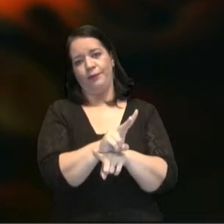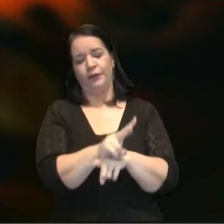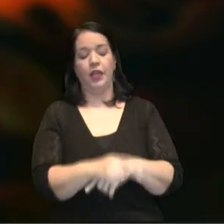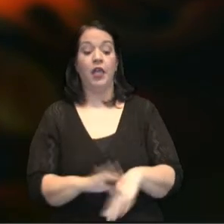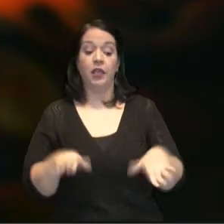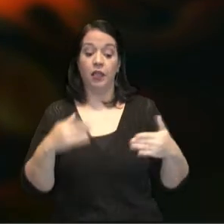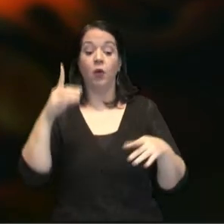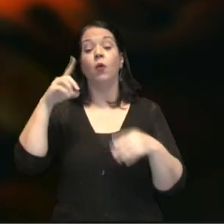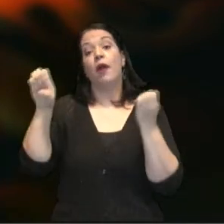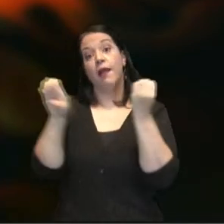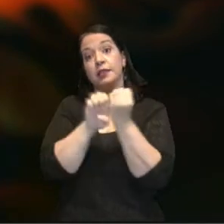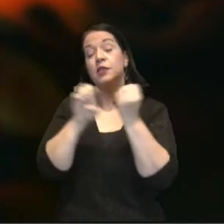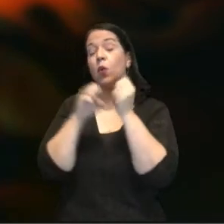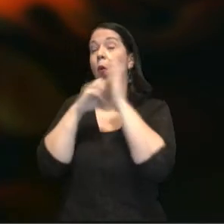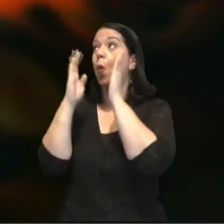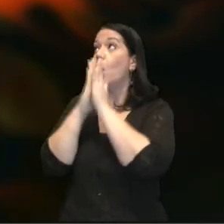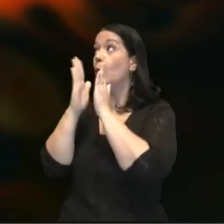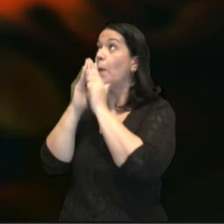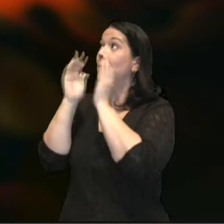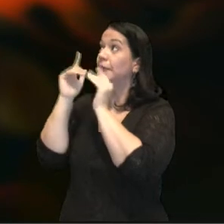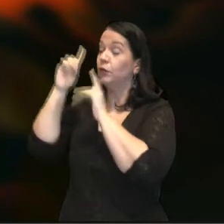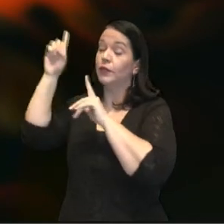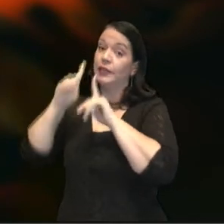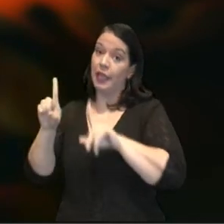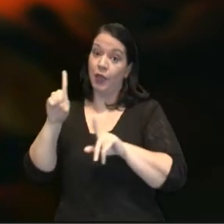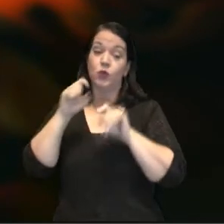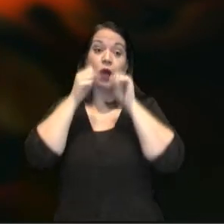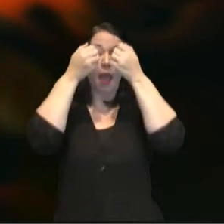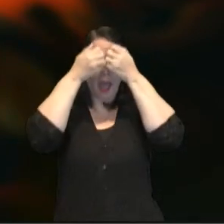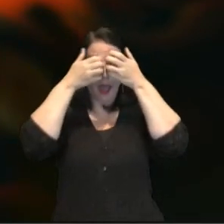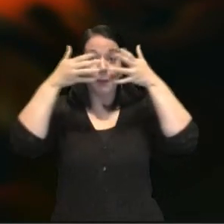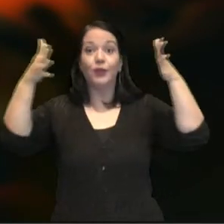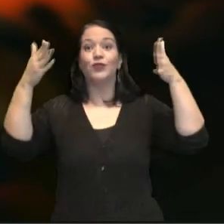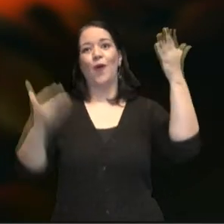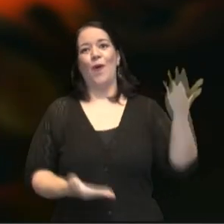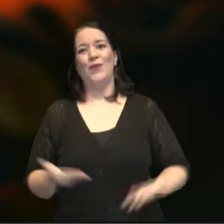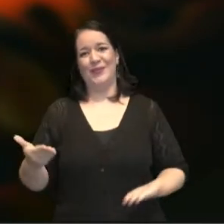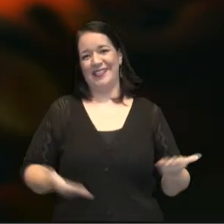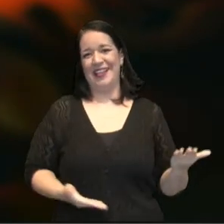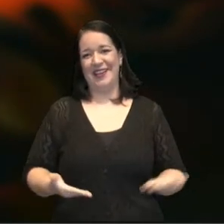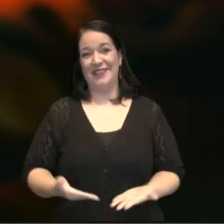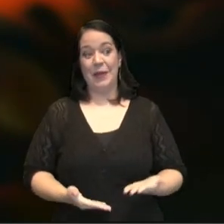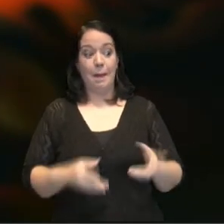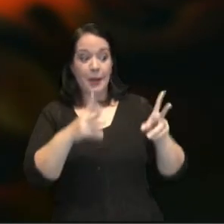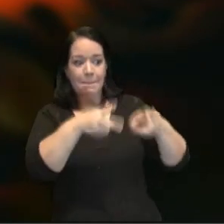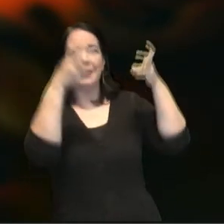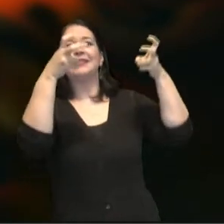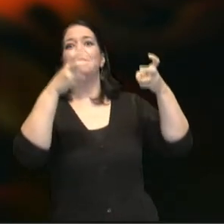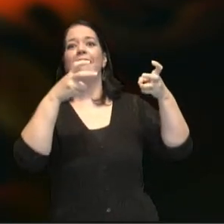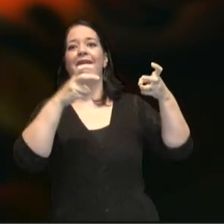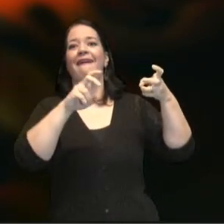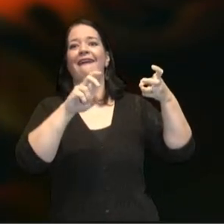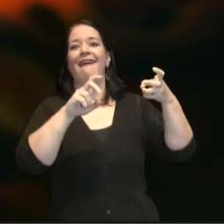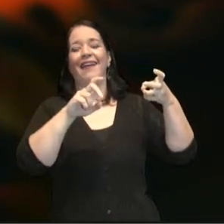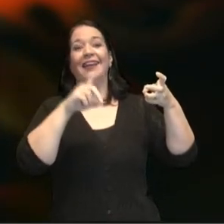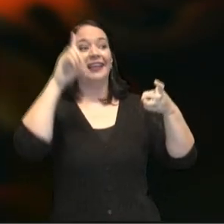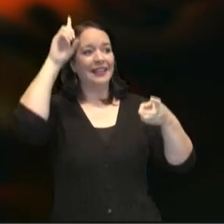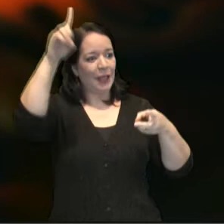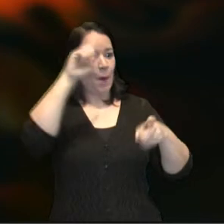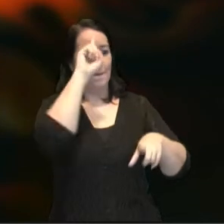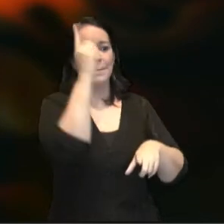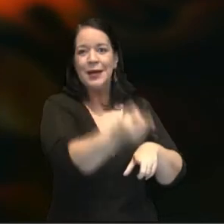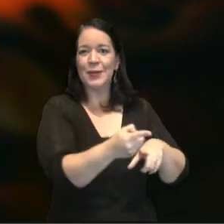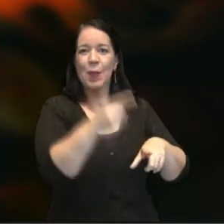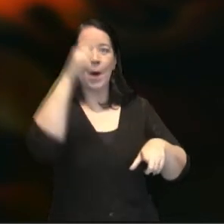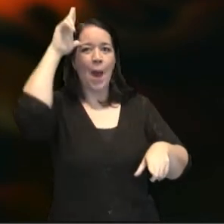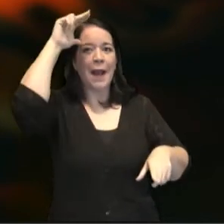veja. E o Senhor abriu os olhos do moço, e ele viu, e eis que o monte estava cheio